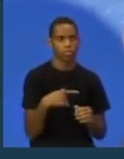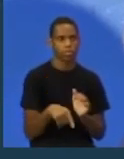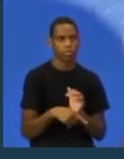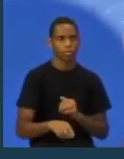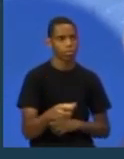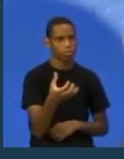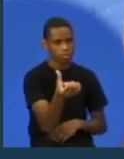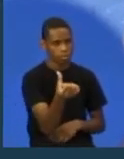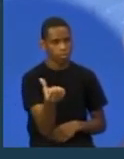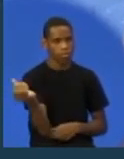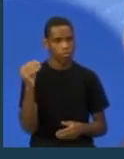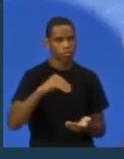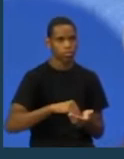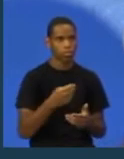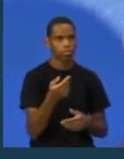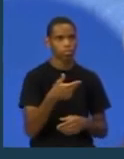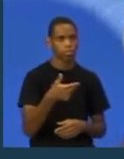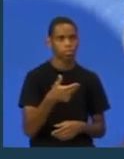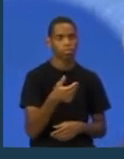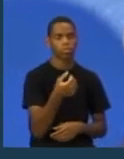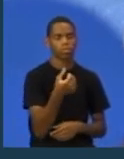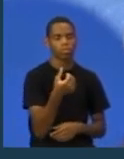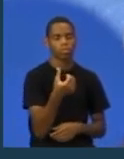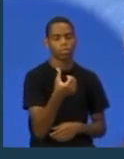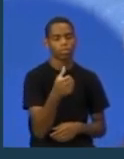caso foi 6, igual a